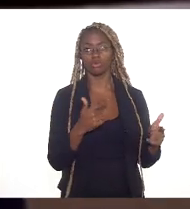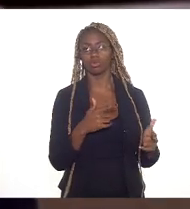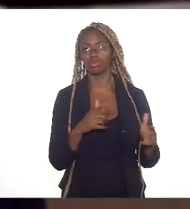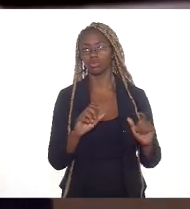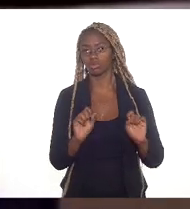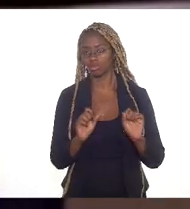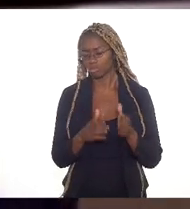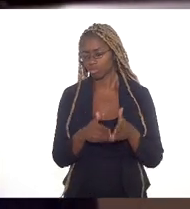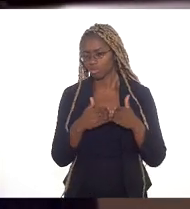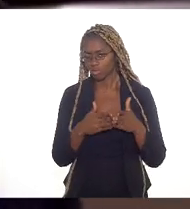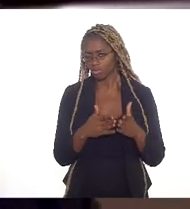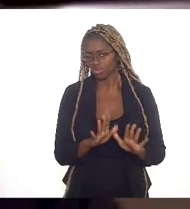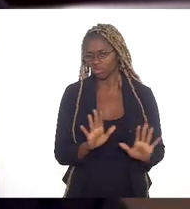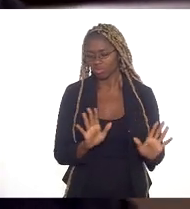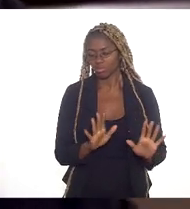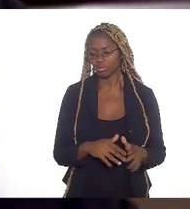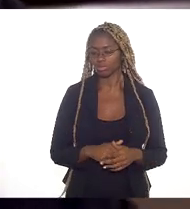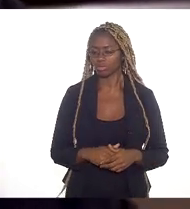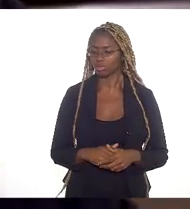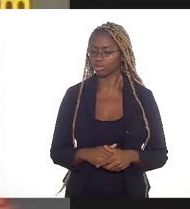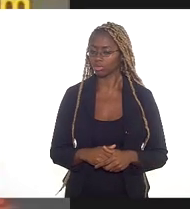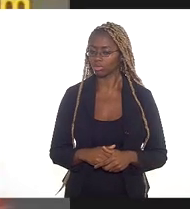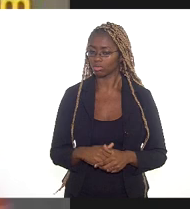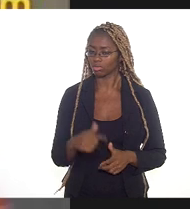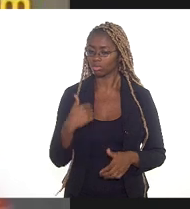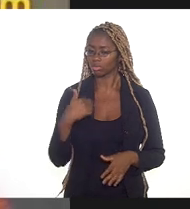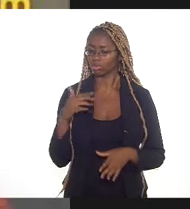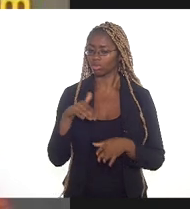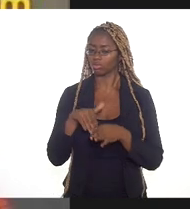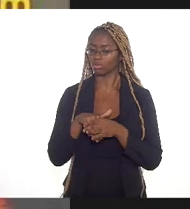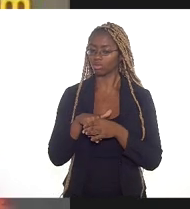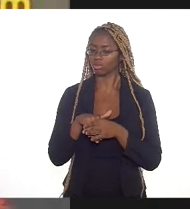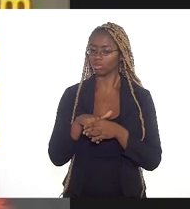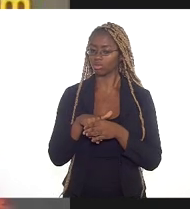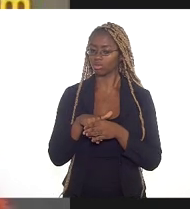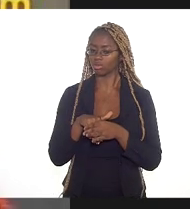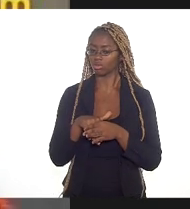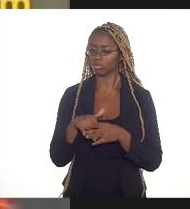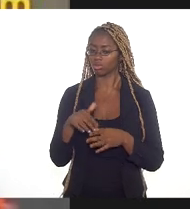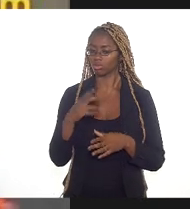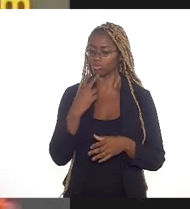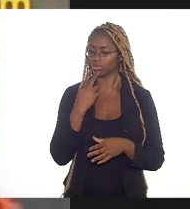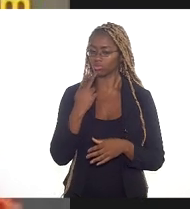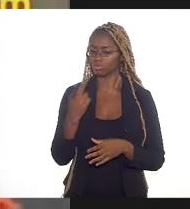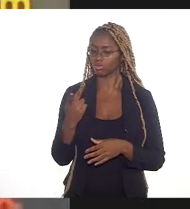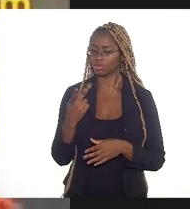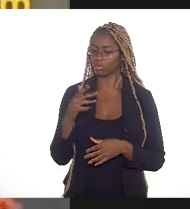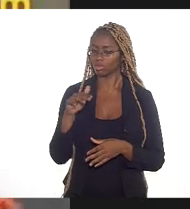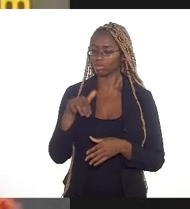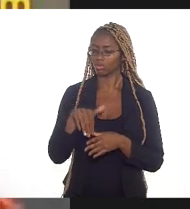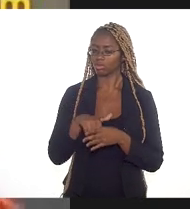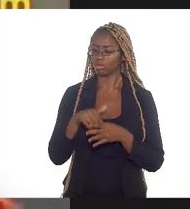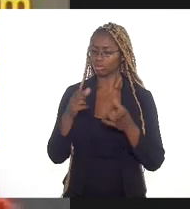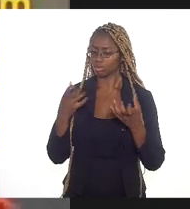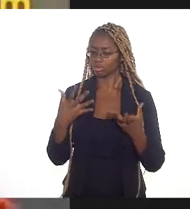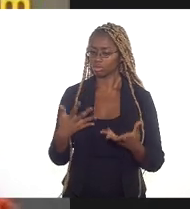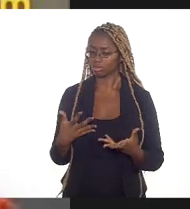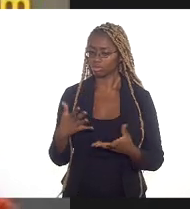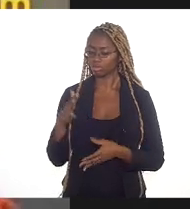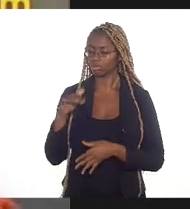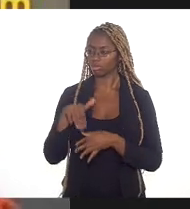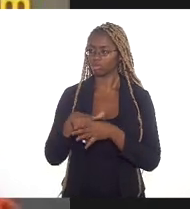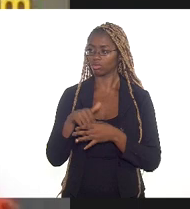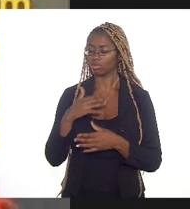para concluir. Estou dando meu voto, presidente. Estou dando meu voto, estou dando a minha justificativa do meu